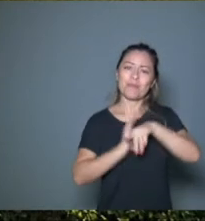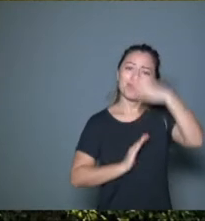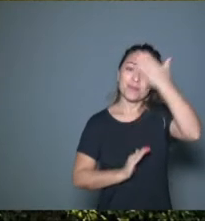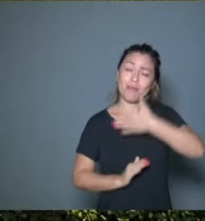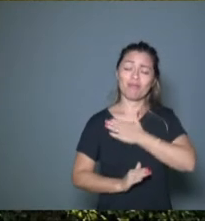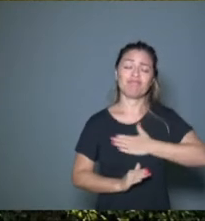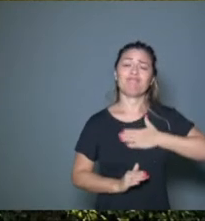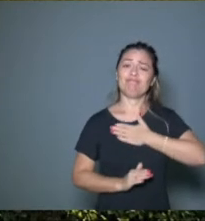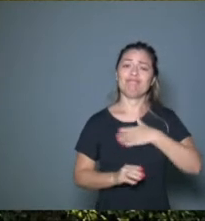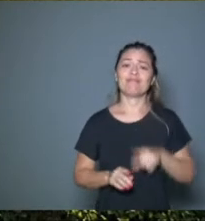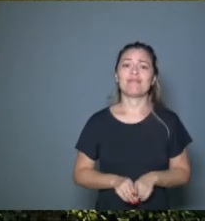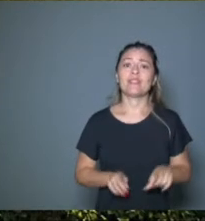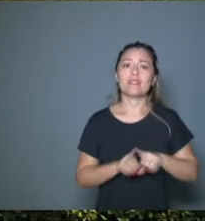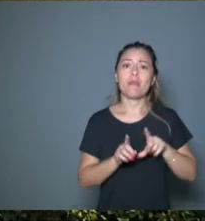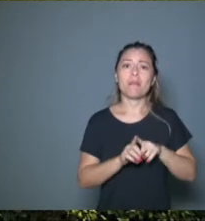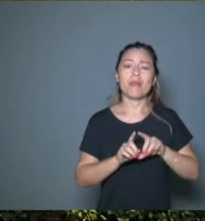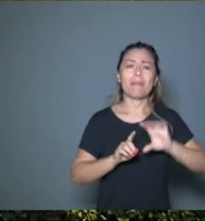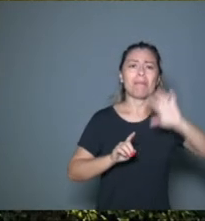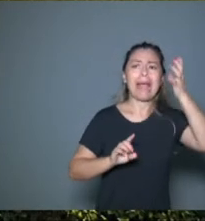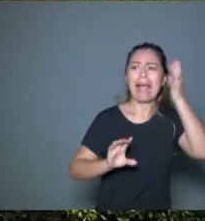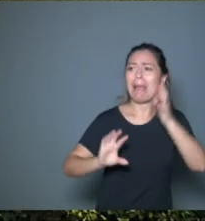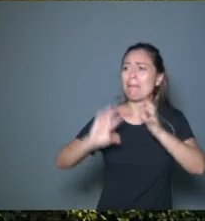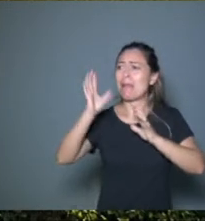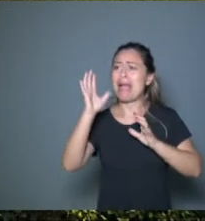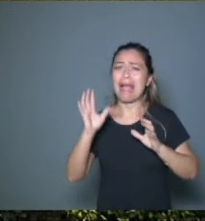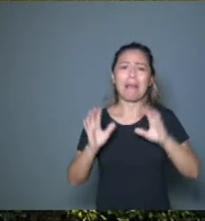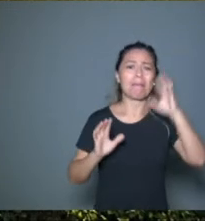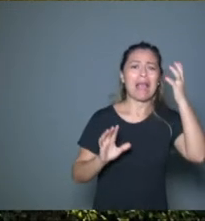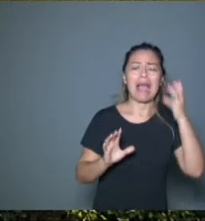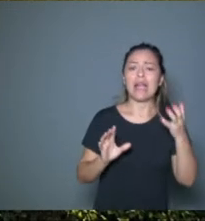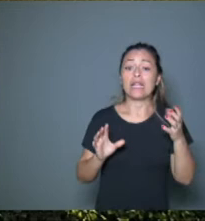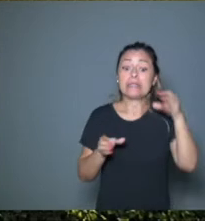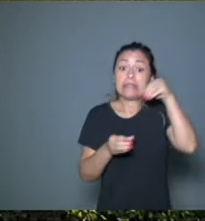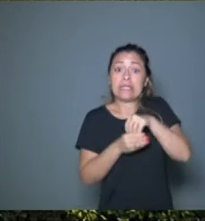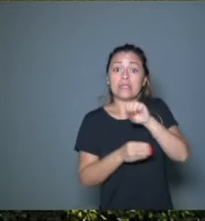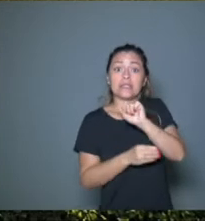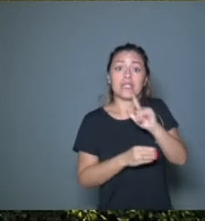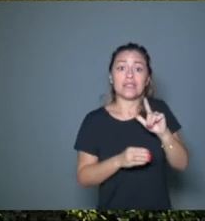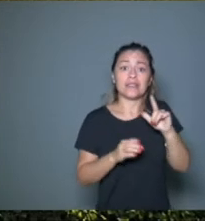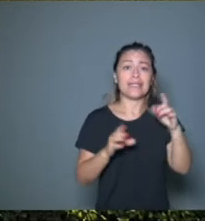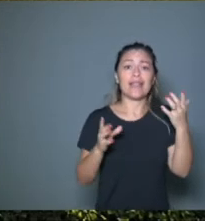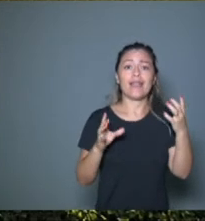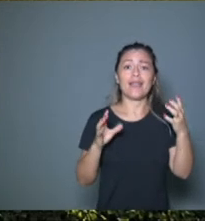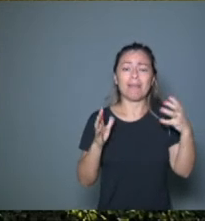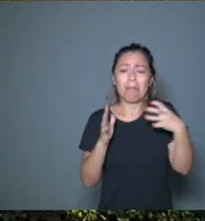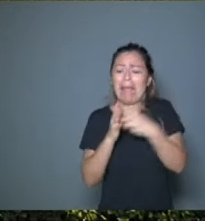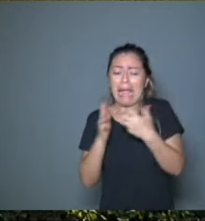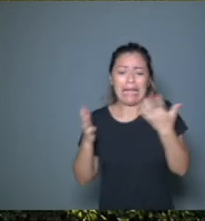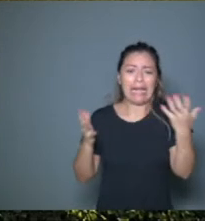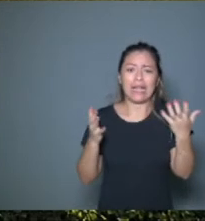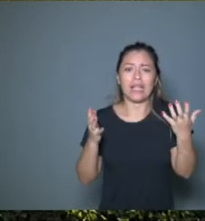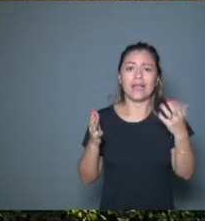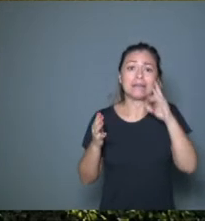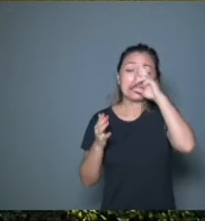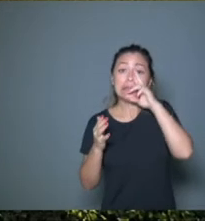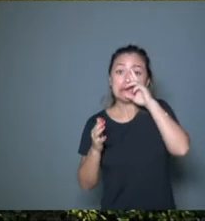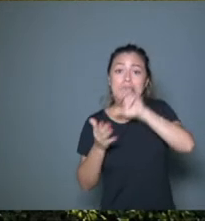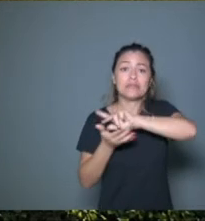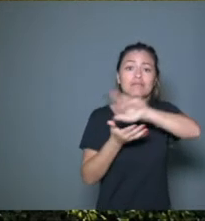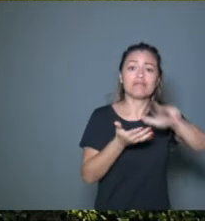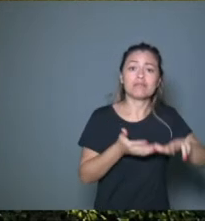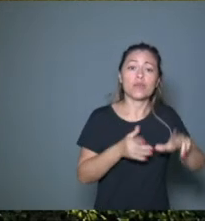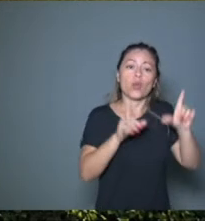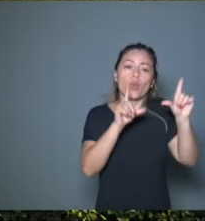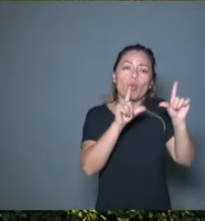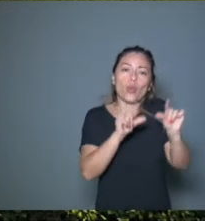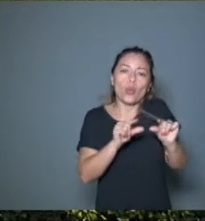A redução do número de acidentes, vejam que nós plantávamos lá na safra 10-11, uma área de 343 mil